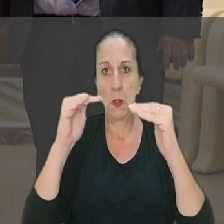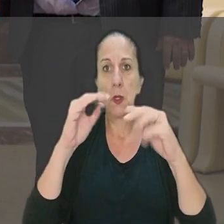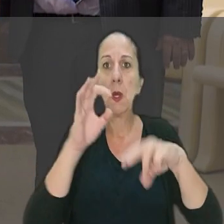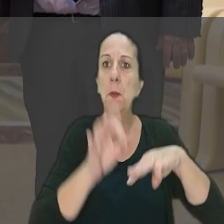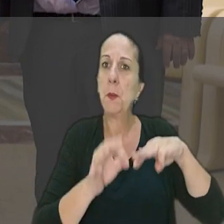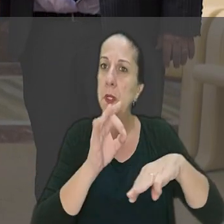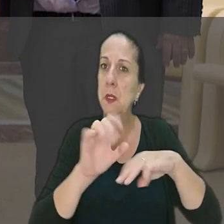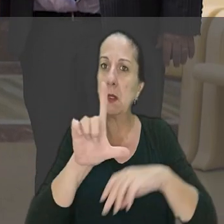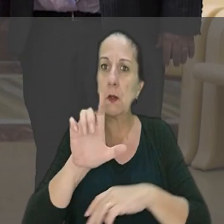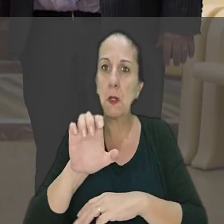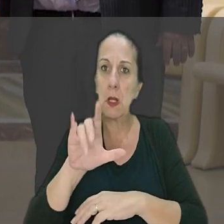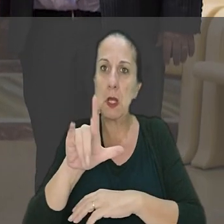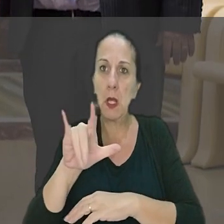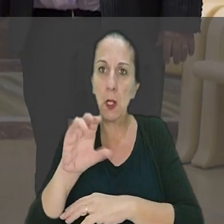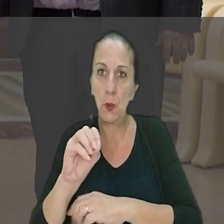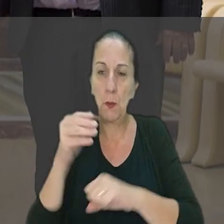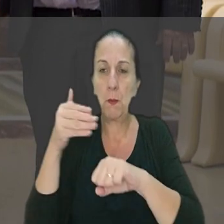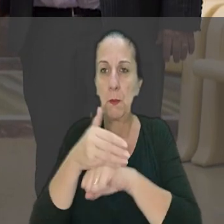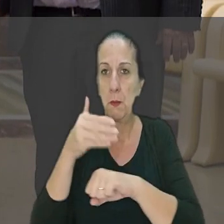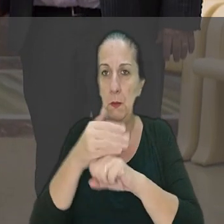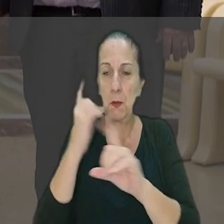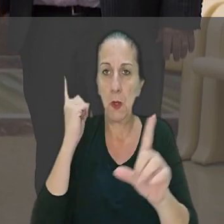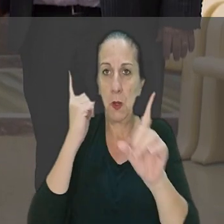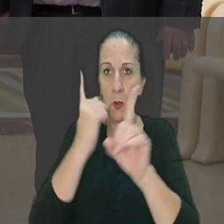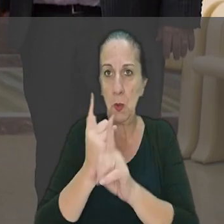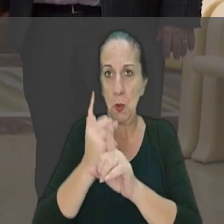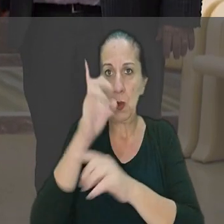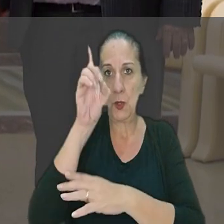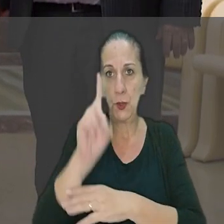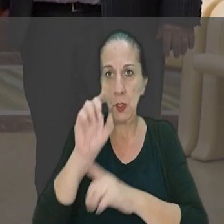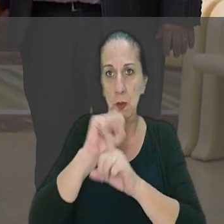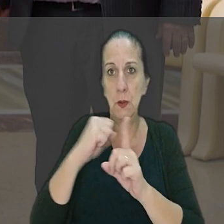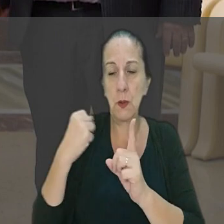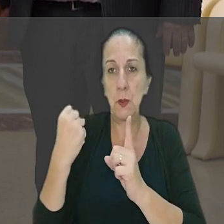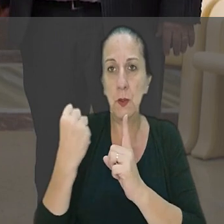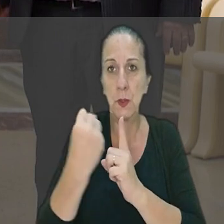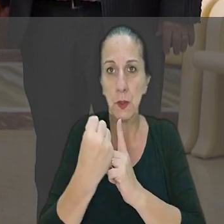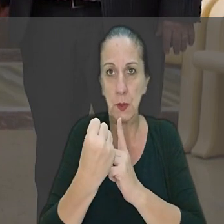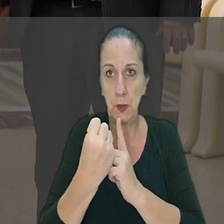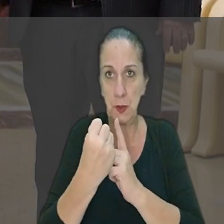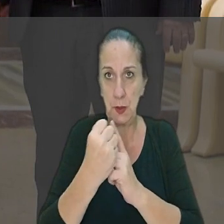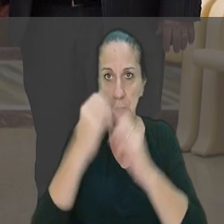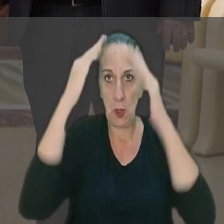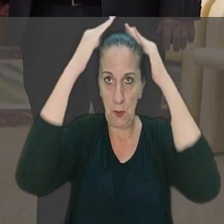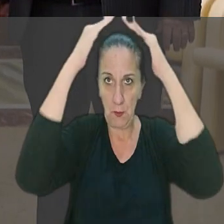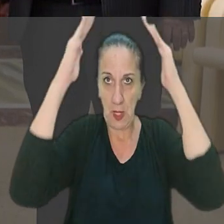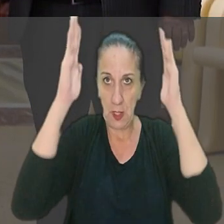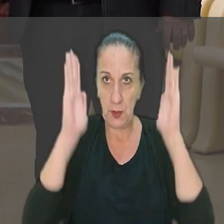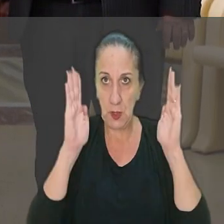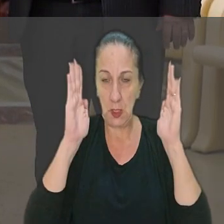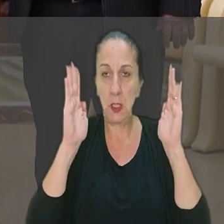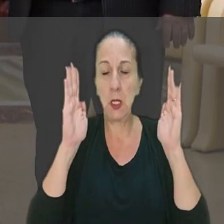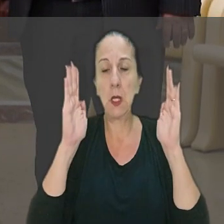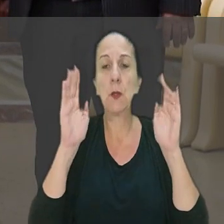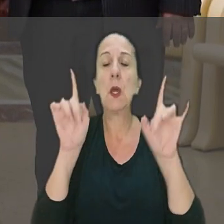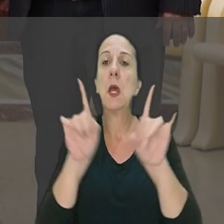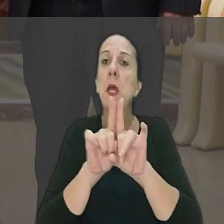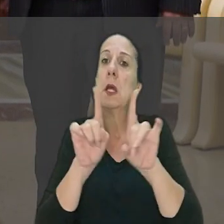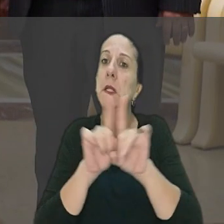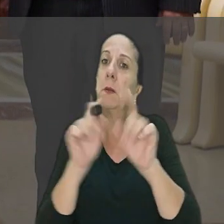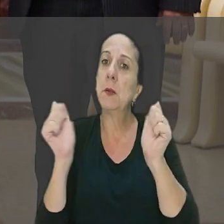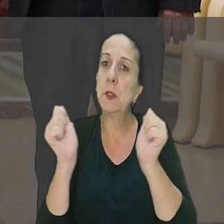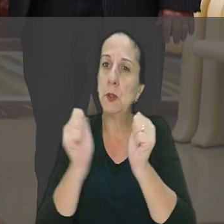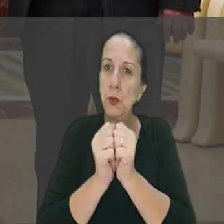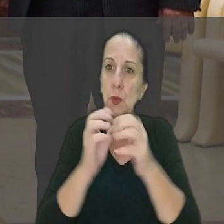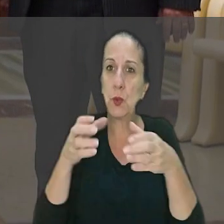Trabalho, o ministro Lélio Bentes Corrêa, participou de um encontro sobre direitos sociais no Vaticano. O workshop, que também contou